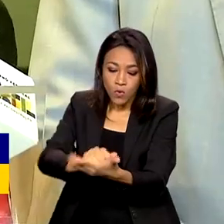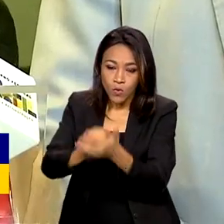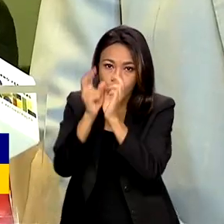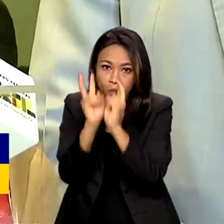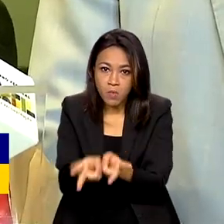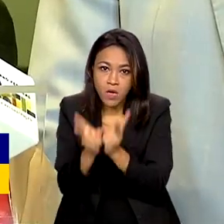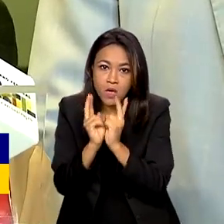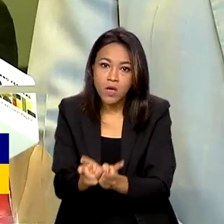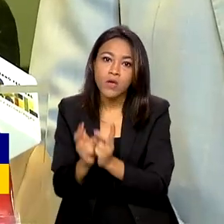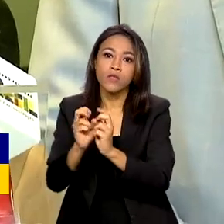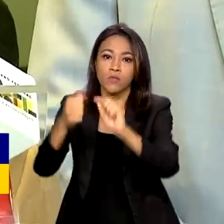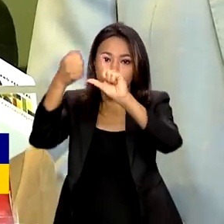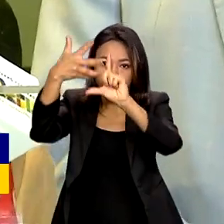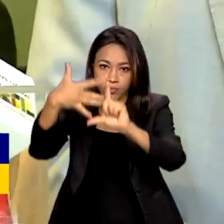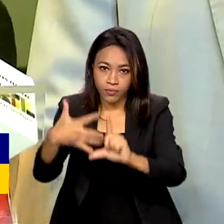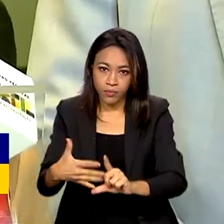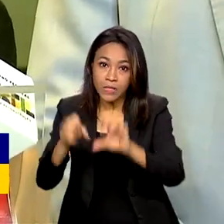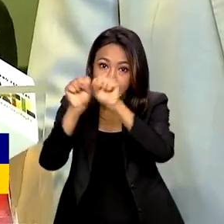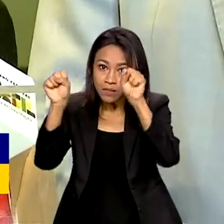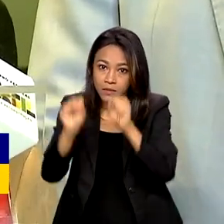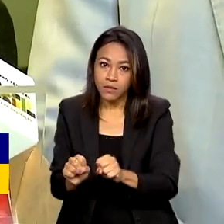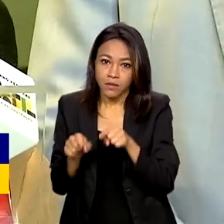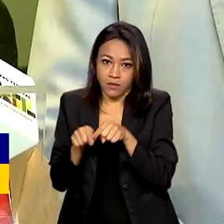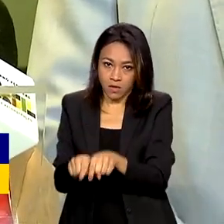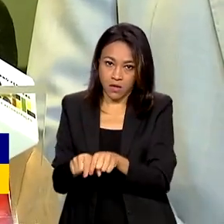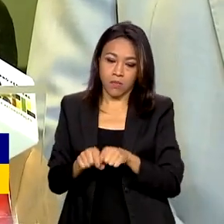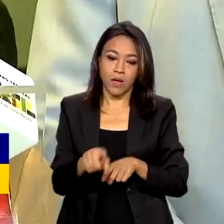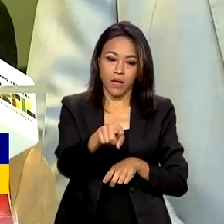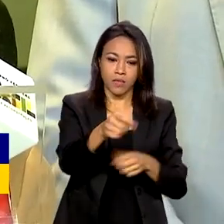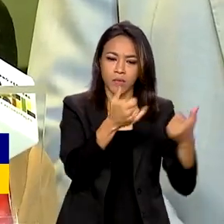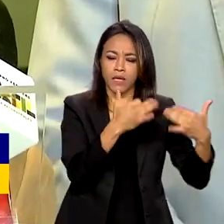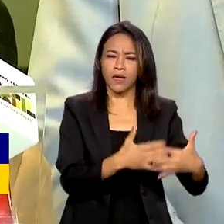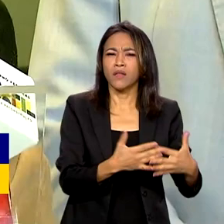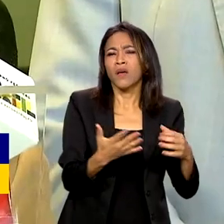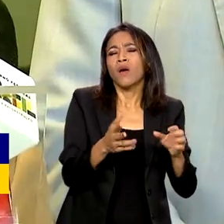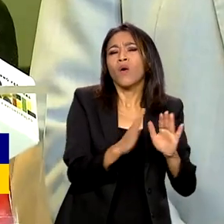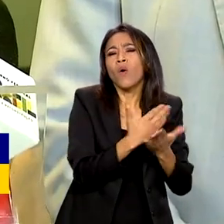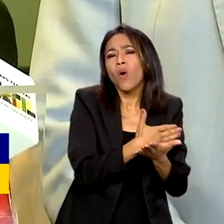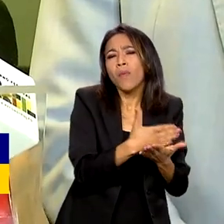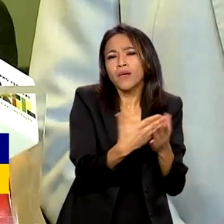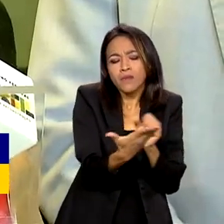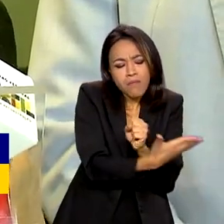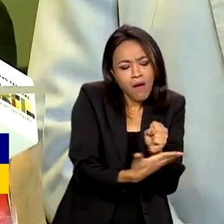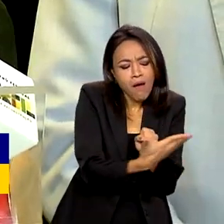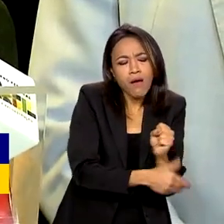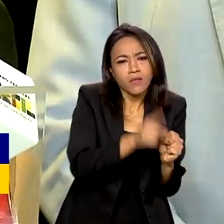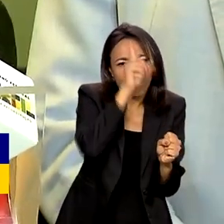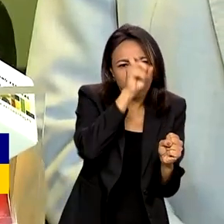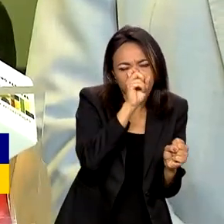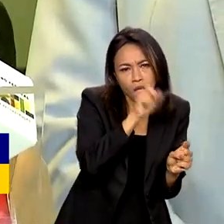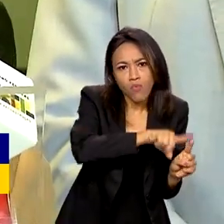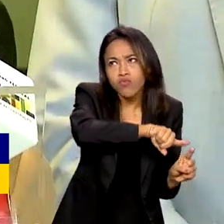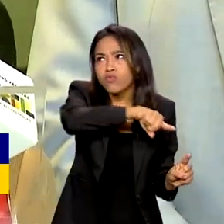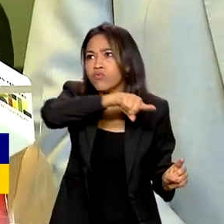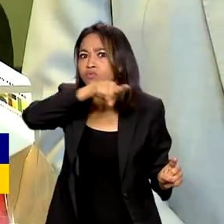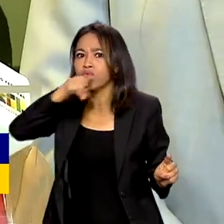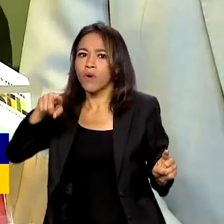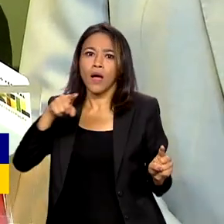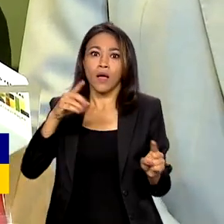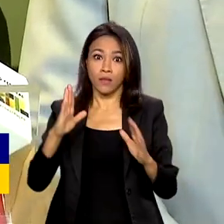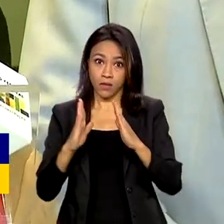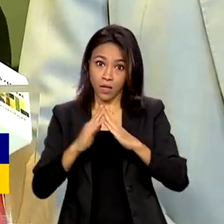Desde a atenção primária até a atenção hospitalar, né, você vai ter toda essa linha de cuidado que vai ser,